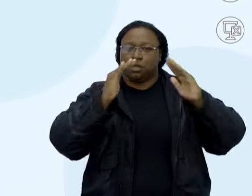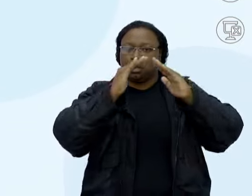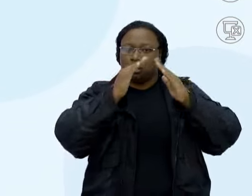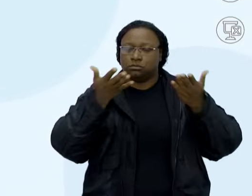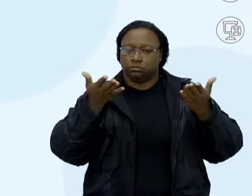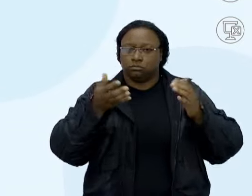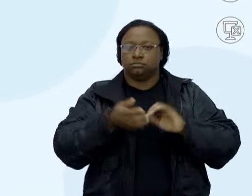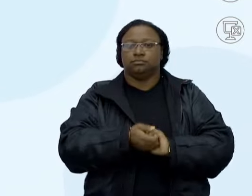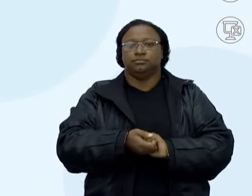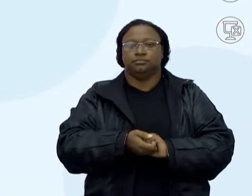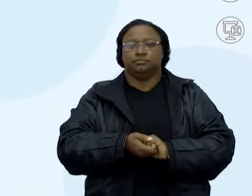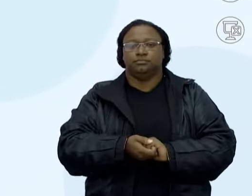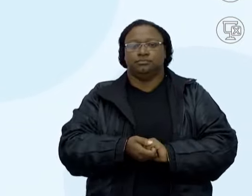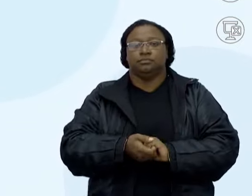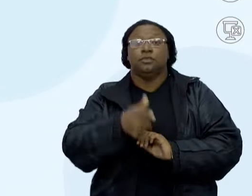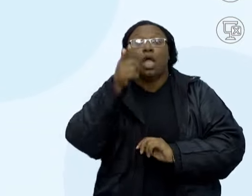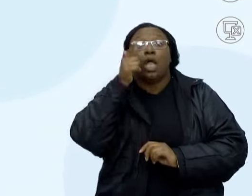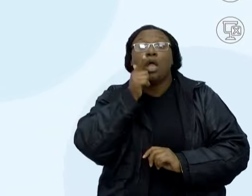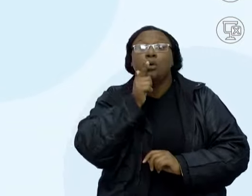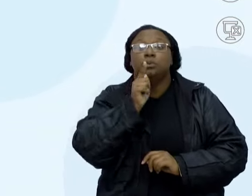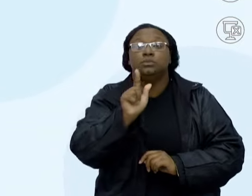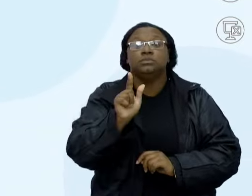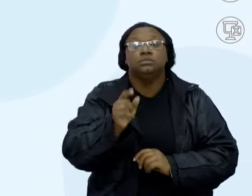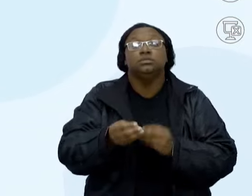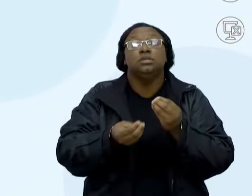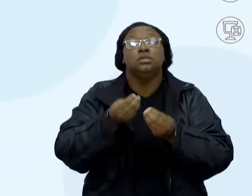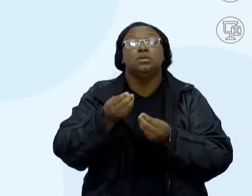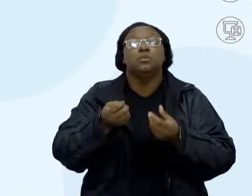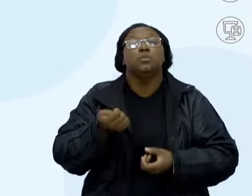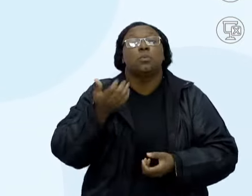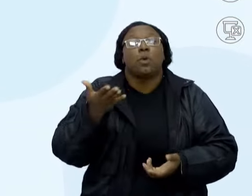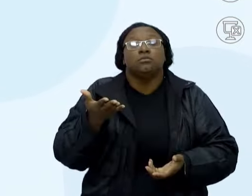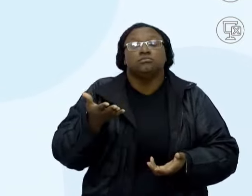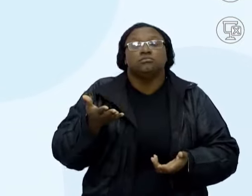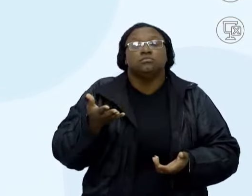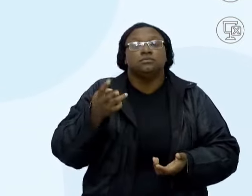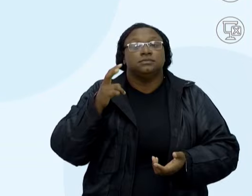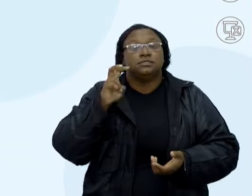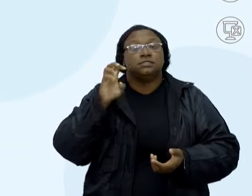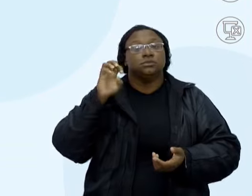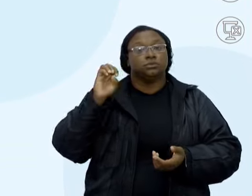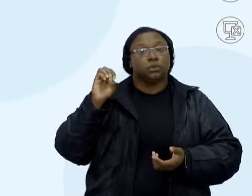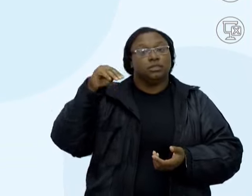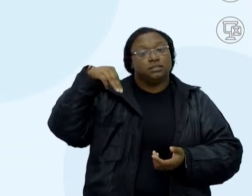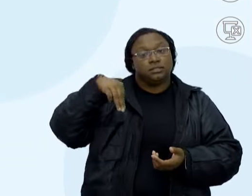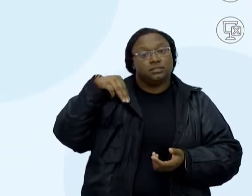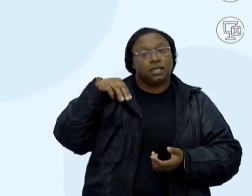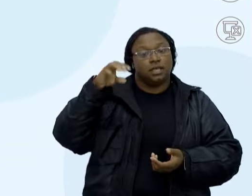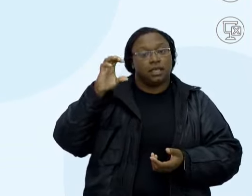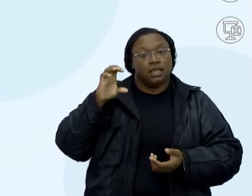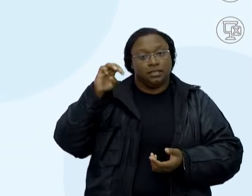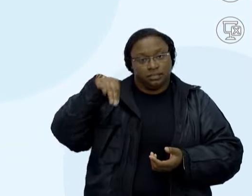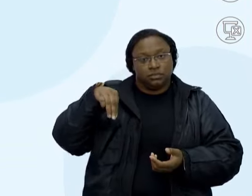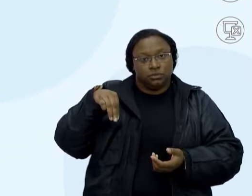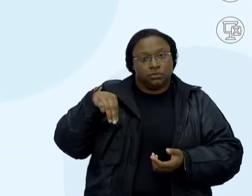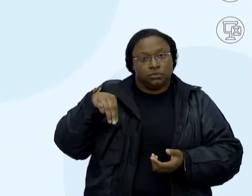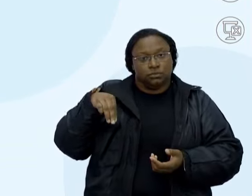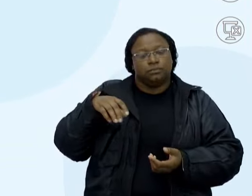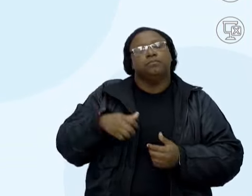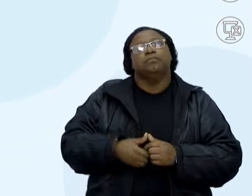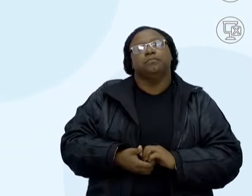E aqui, eu consegui quanto? 50 centímetros, galera? Então, já que